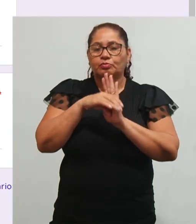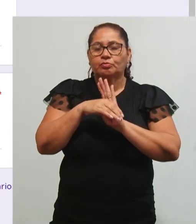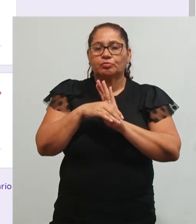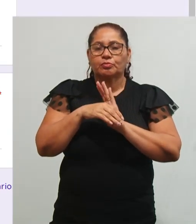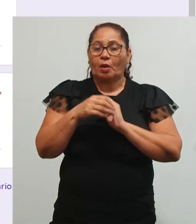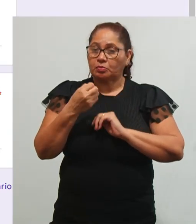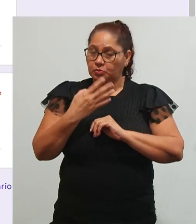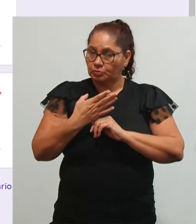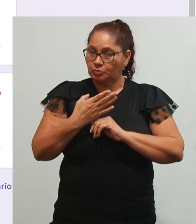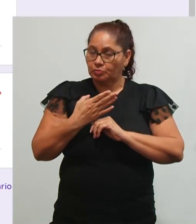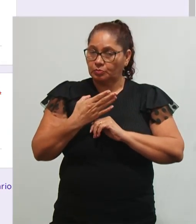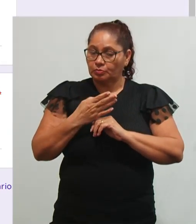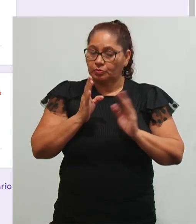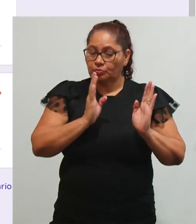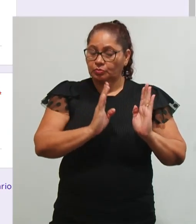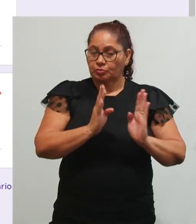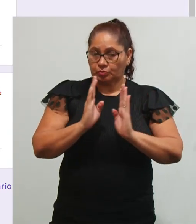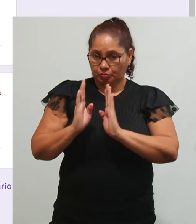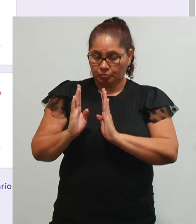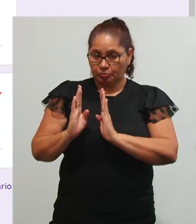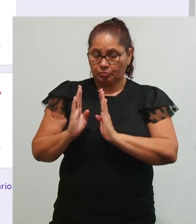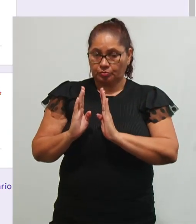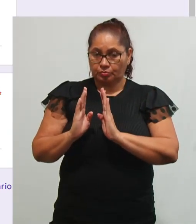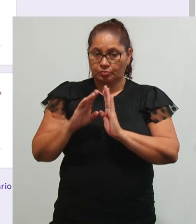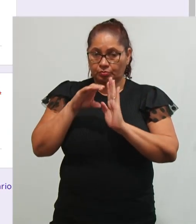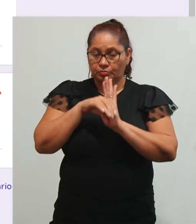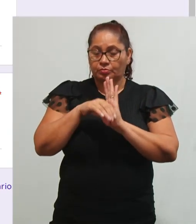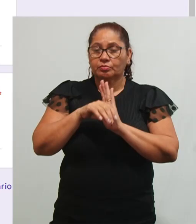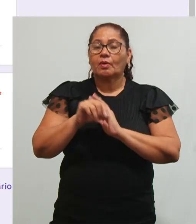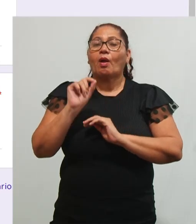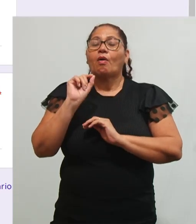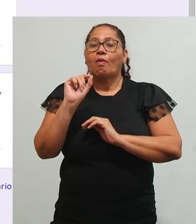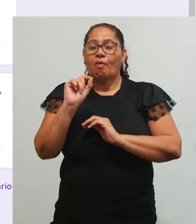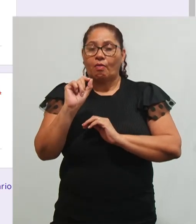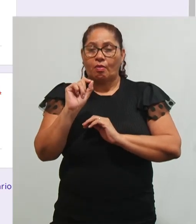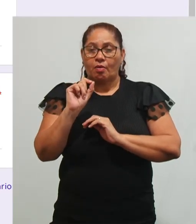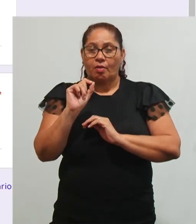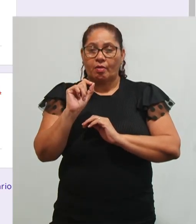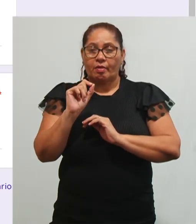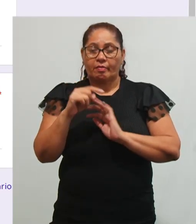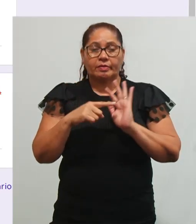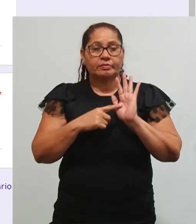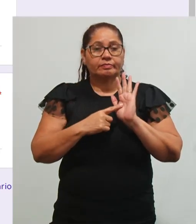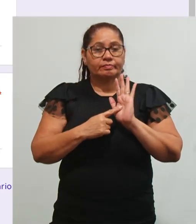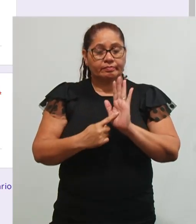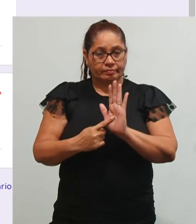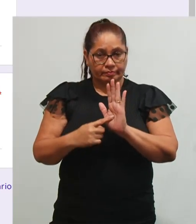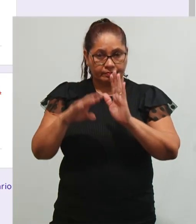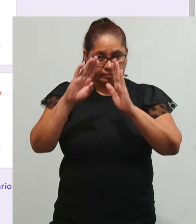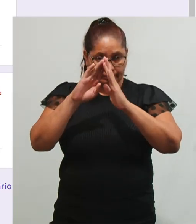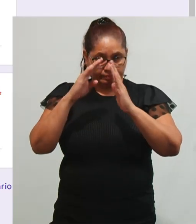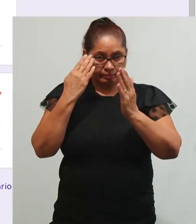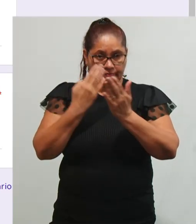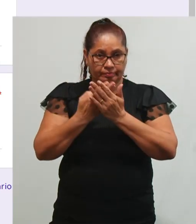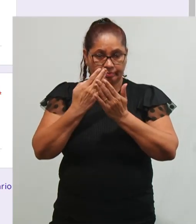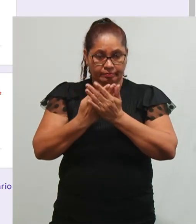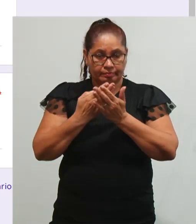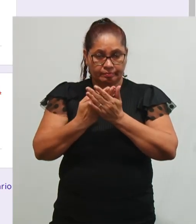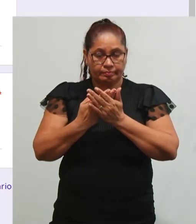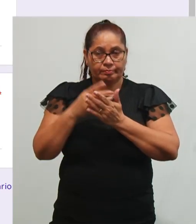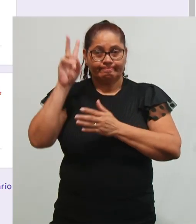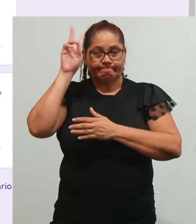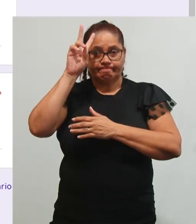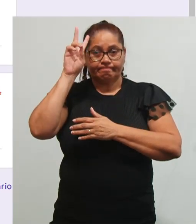desses conceitos. Bom, a primeira etapa, a construção do roteiro conceitual, vai ser o quê? você vai ter que apresentar a escola, então fazer uma breve